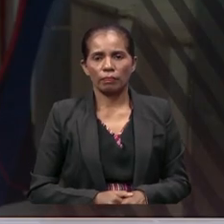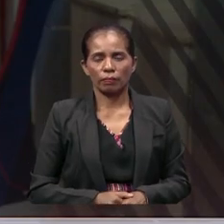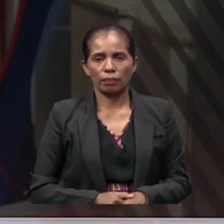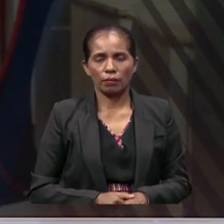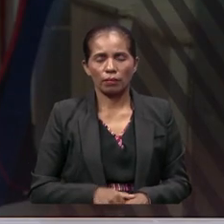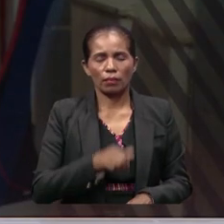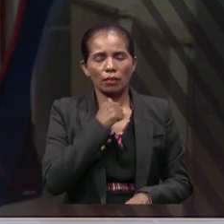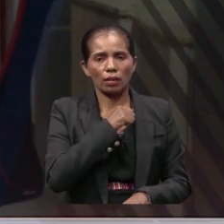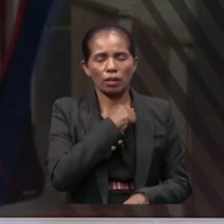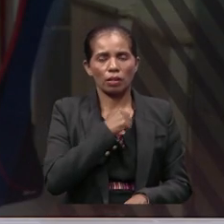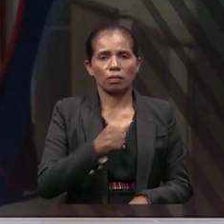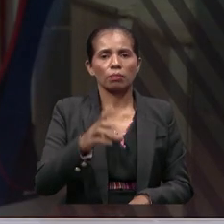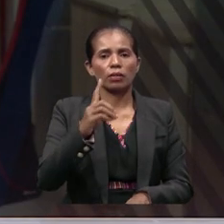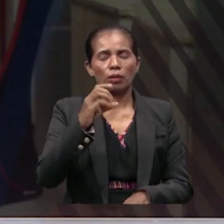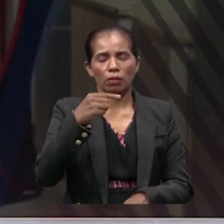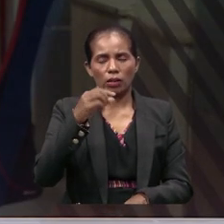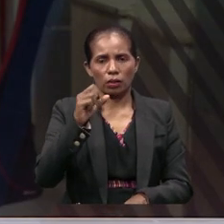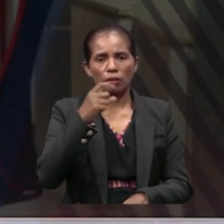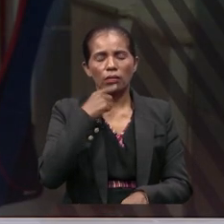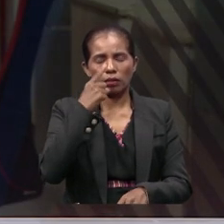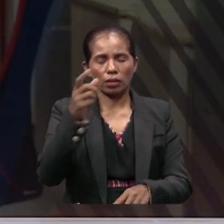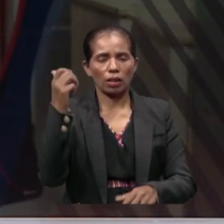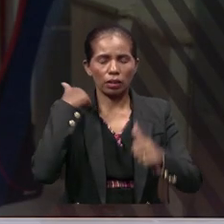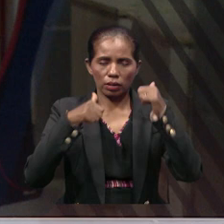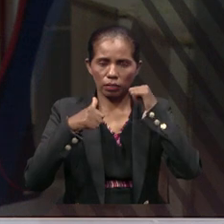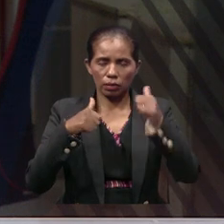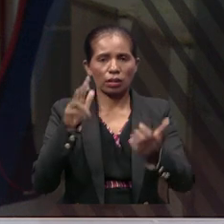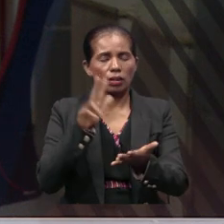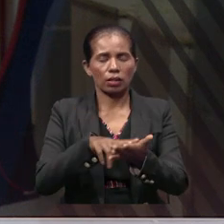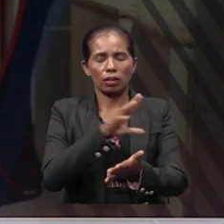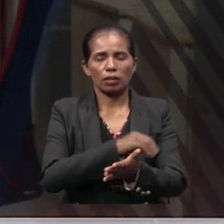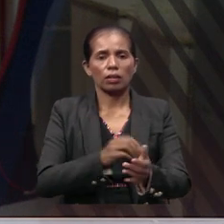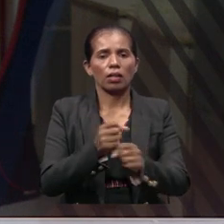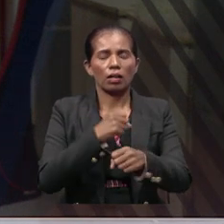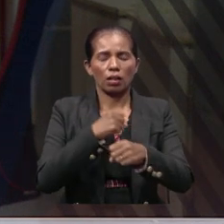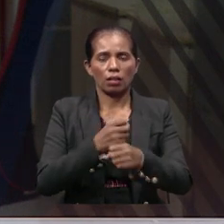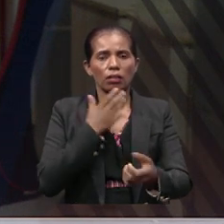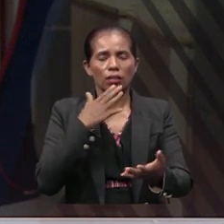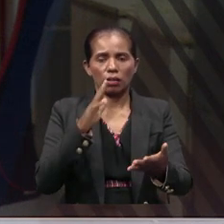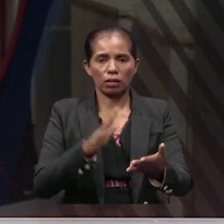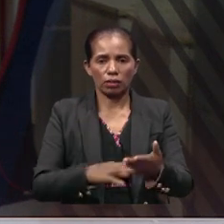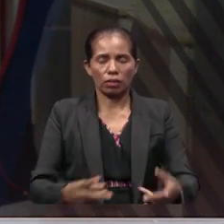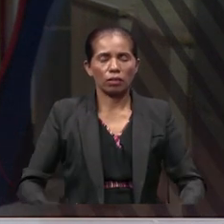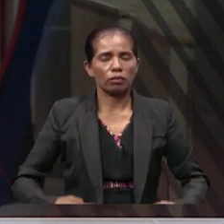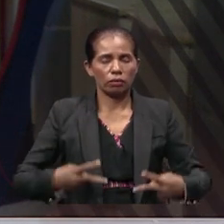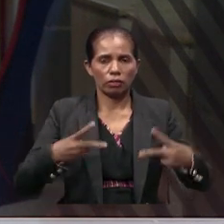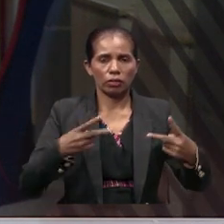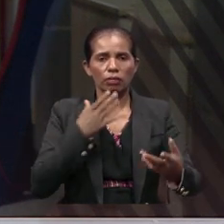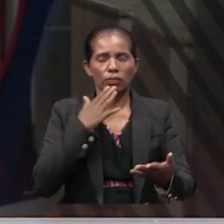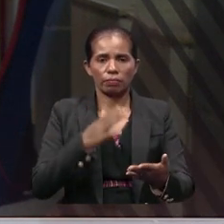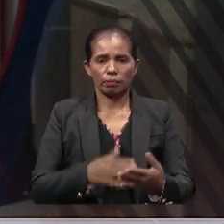Padre Domingos Mobere considera a legalização da atividade de prostituição na nessanhala exploração da vida humana.